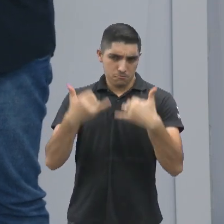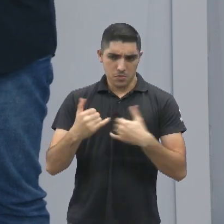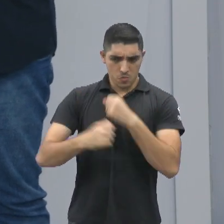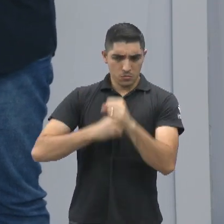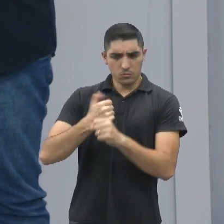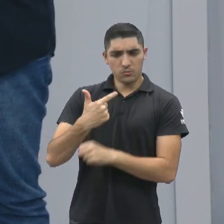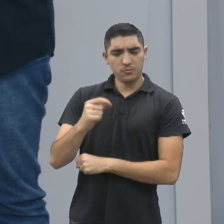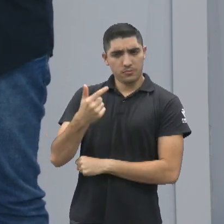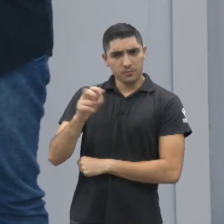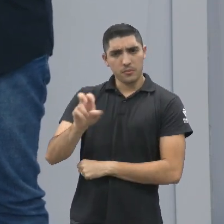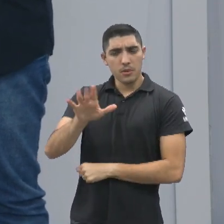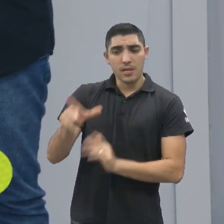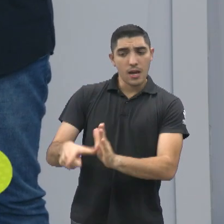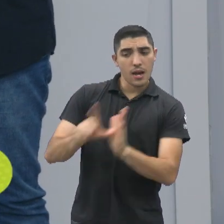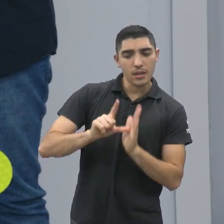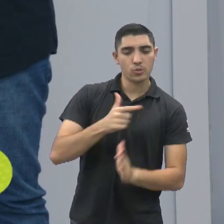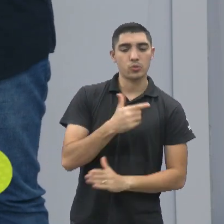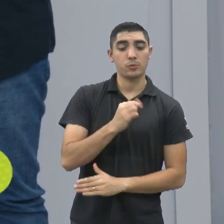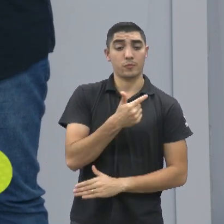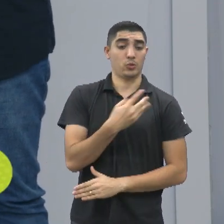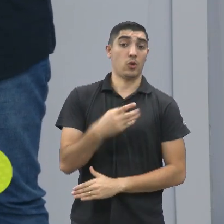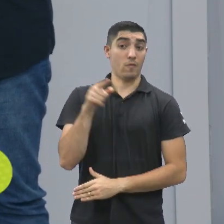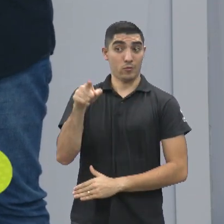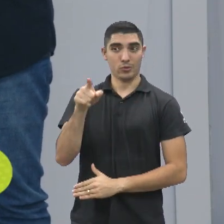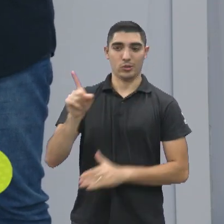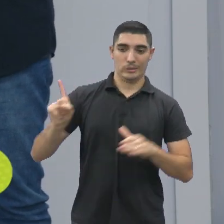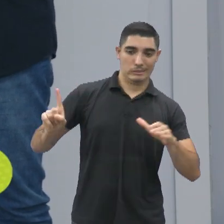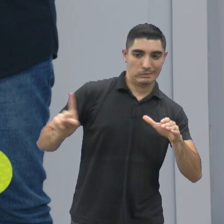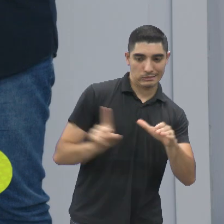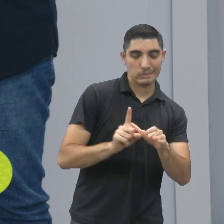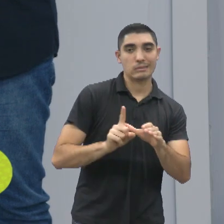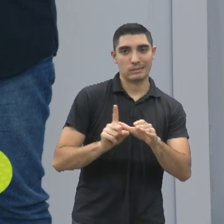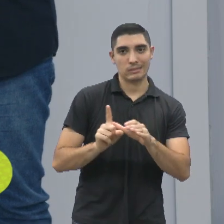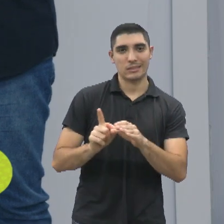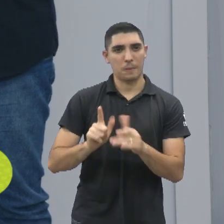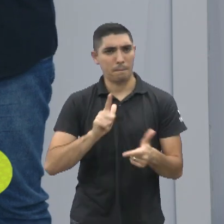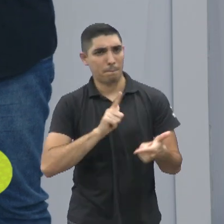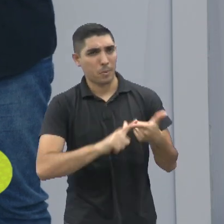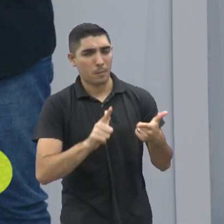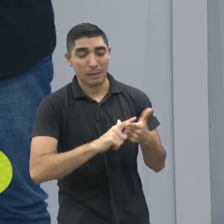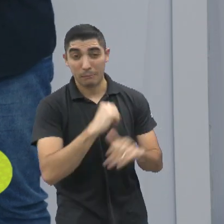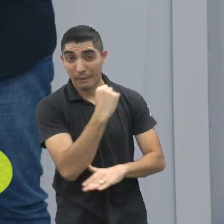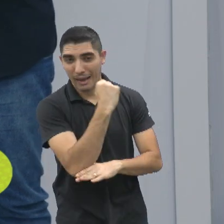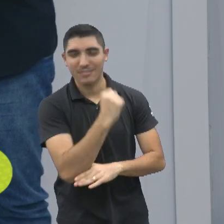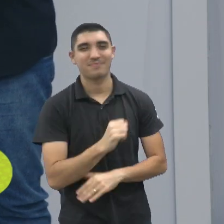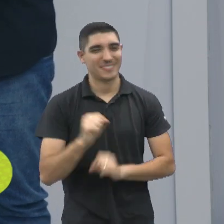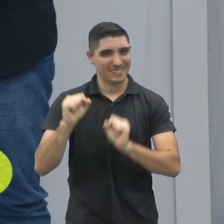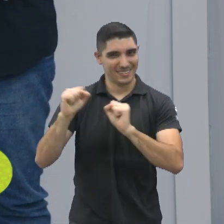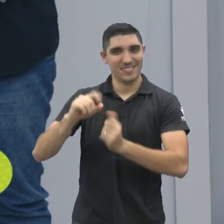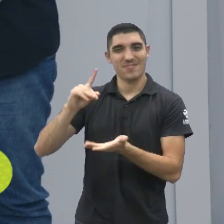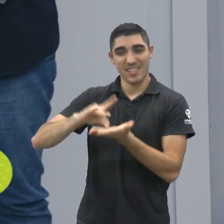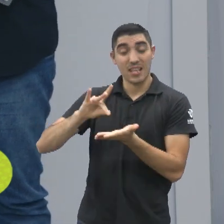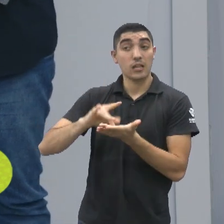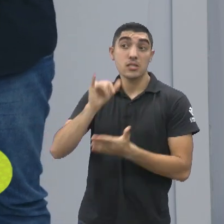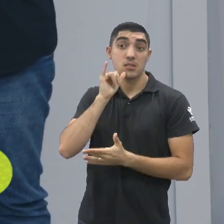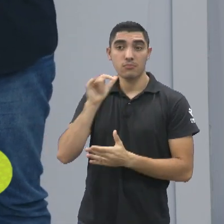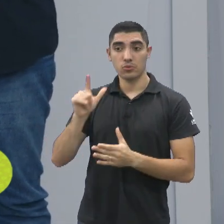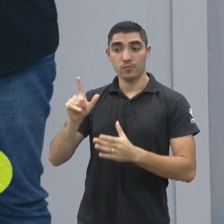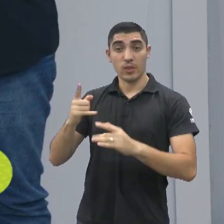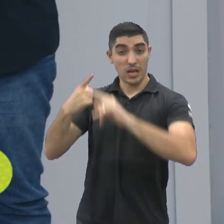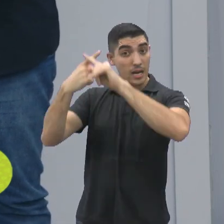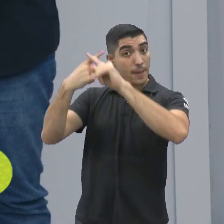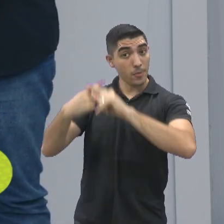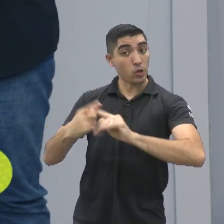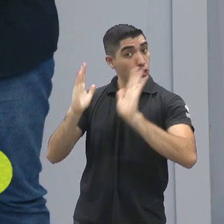de 2024. Você chegou ali no olho do furacão. No olho do furacão, exatamente. Geralmente, quando o técnico assume uma equipe no meio da